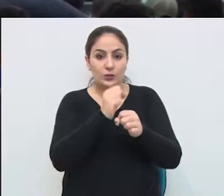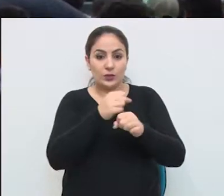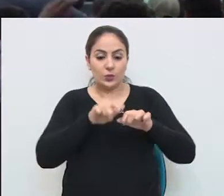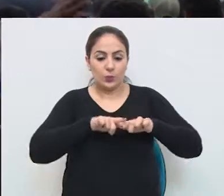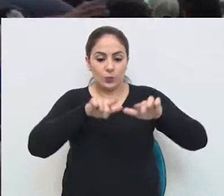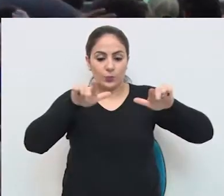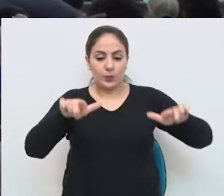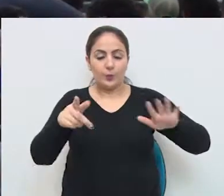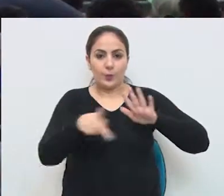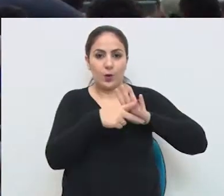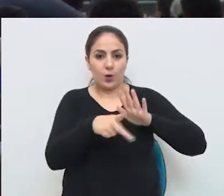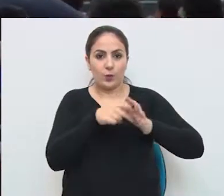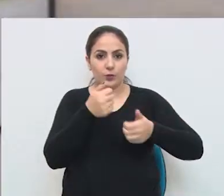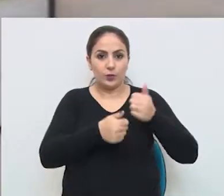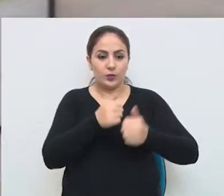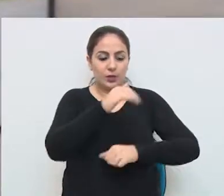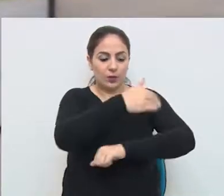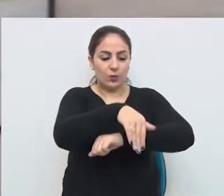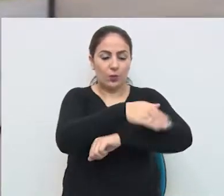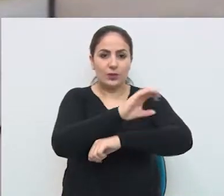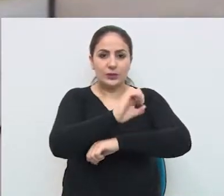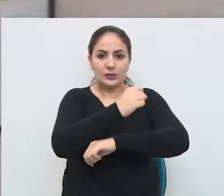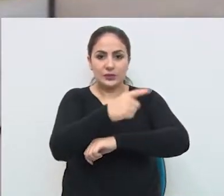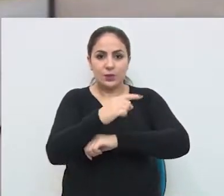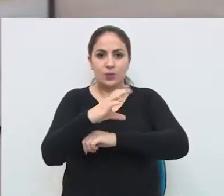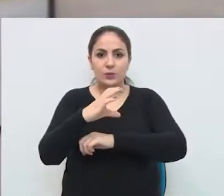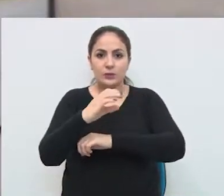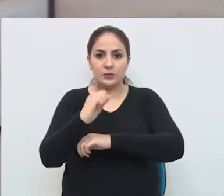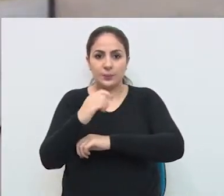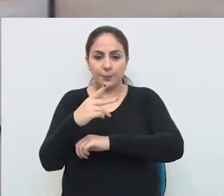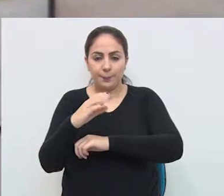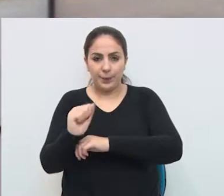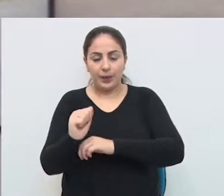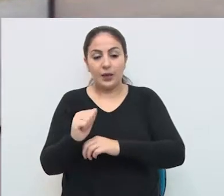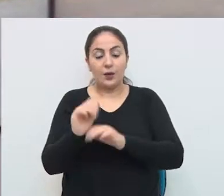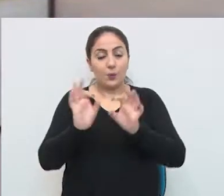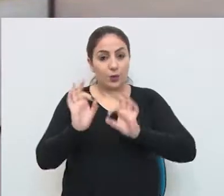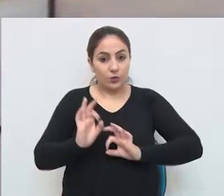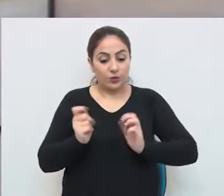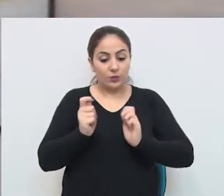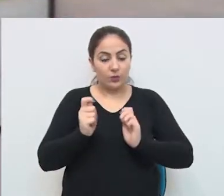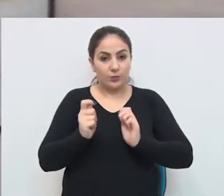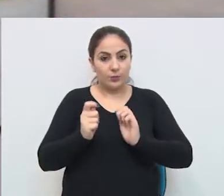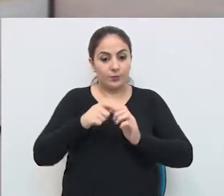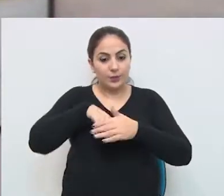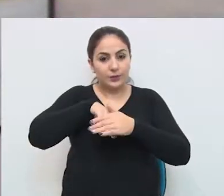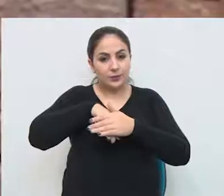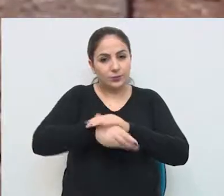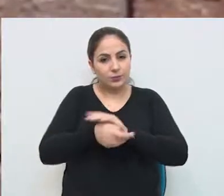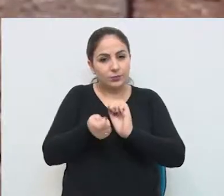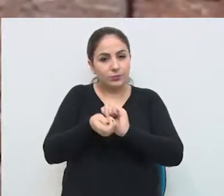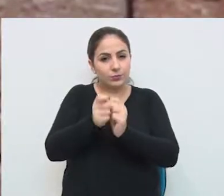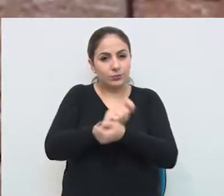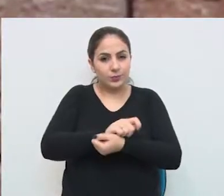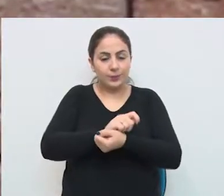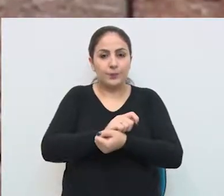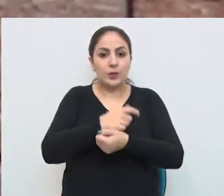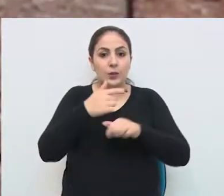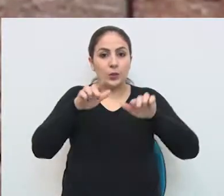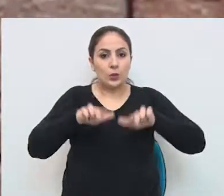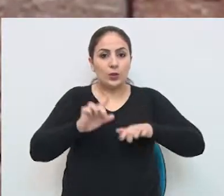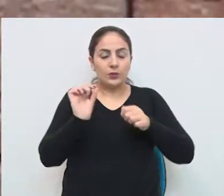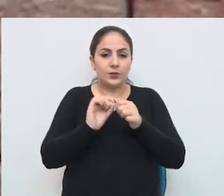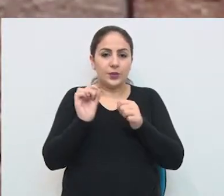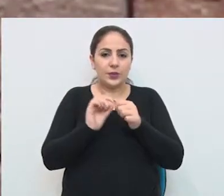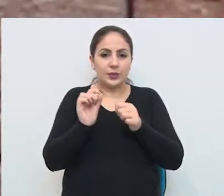de futebol na rua São Cepé. A obra está paralisada porque o projeto precisou ser adaptado para que no local